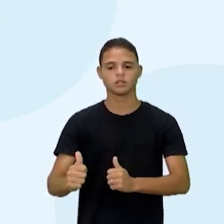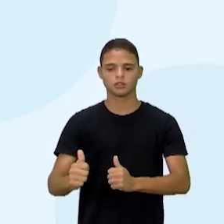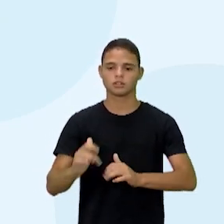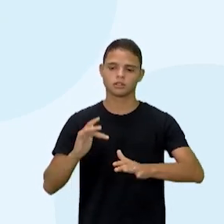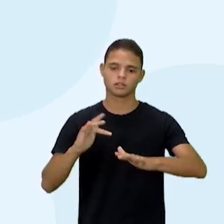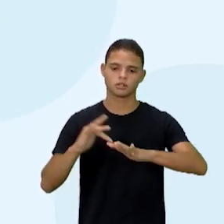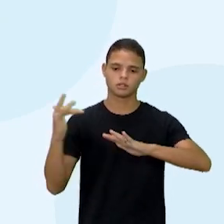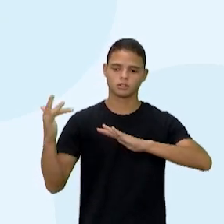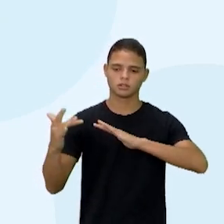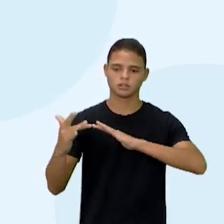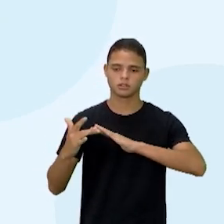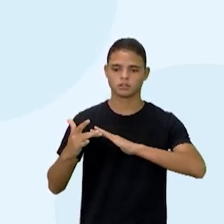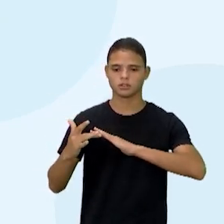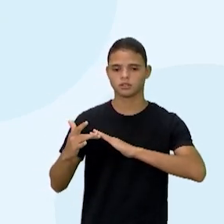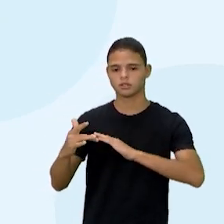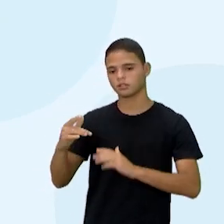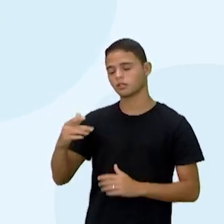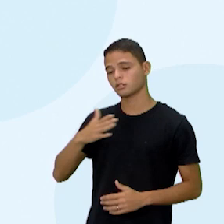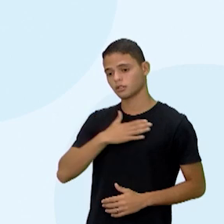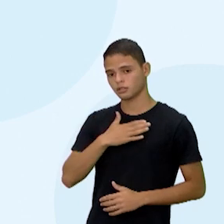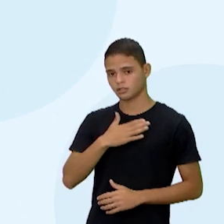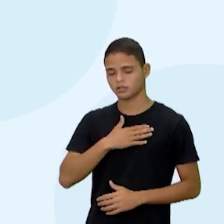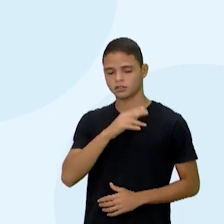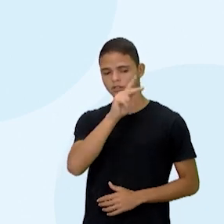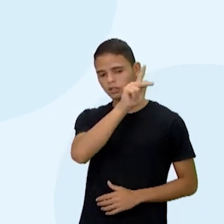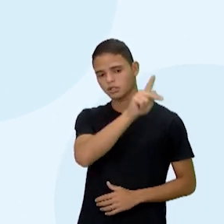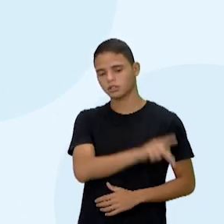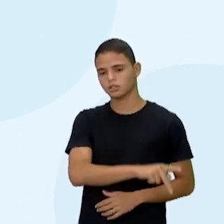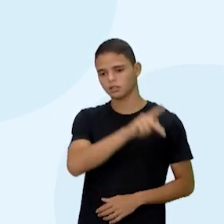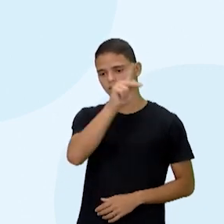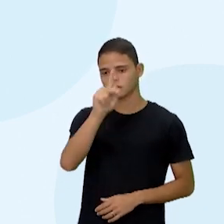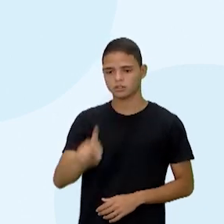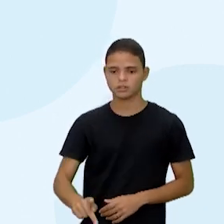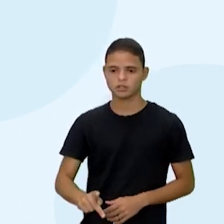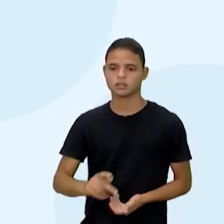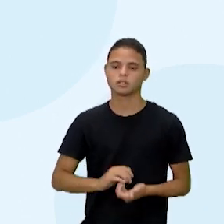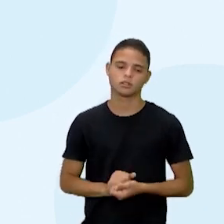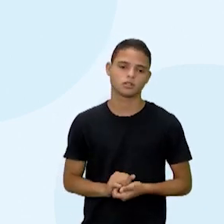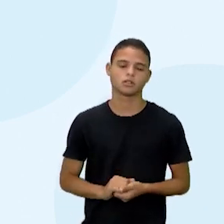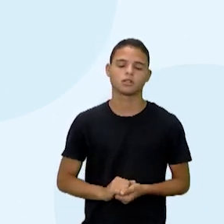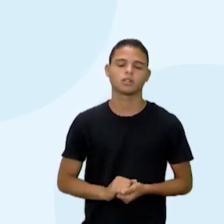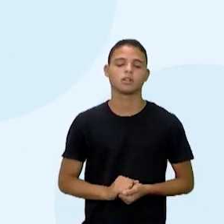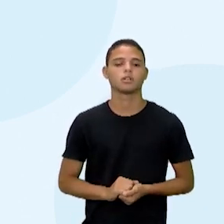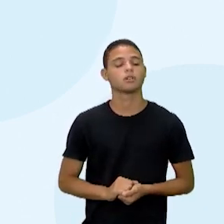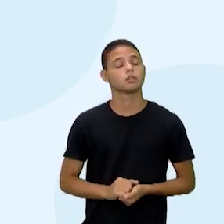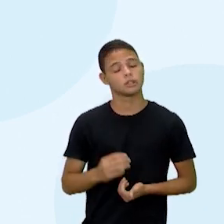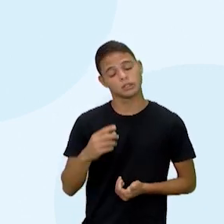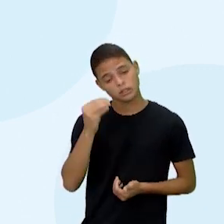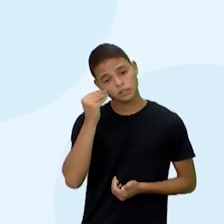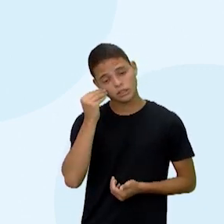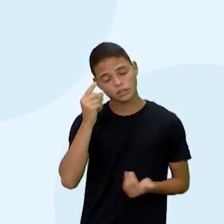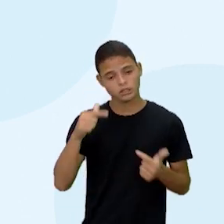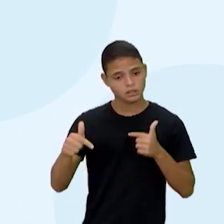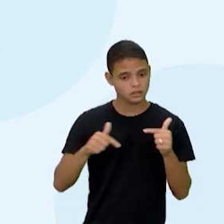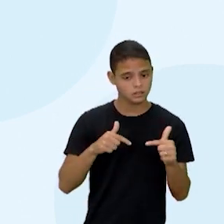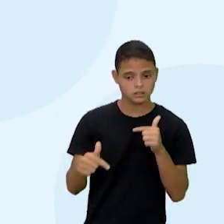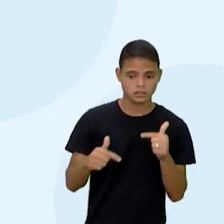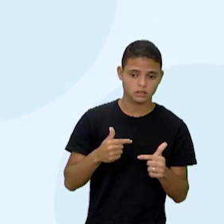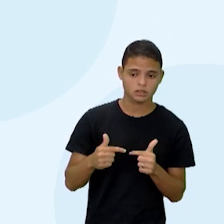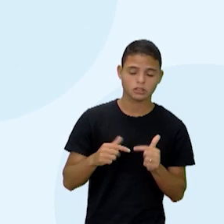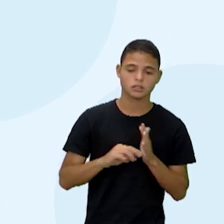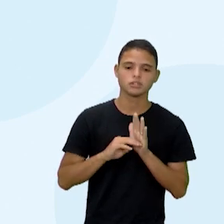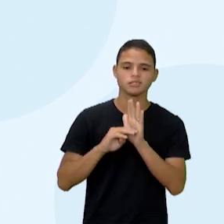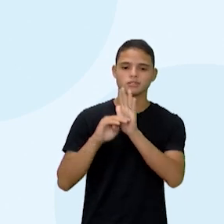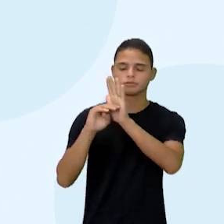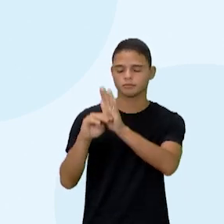redes sociais. Eu sou a atual presidente do Conselho Brasileiro para a Superdotação e a gente tem trabalhado numa perspectiva de